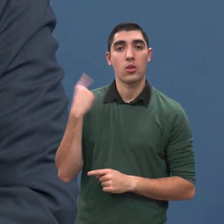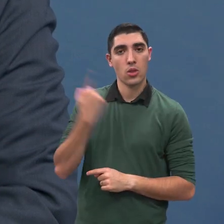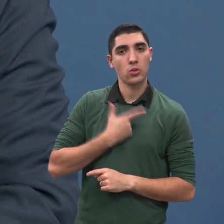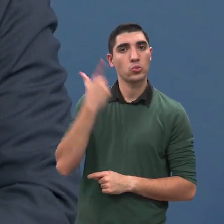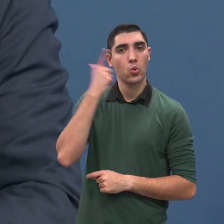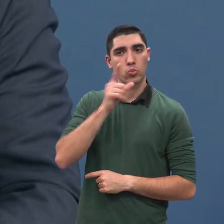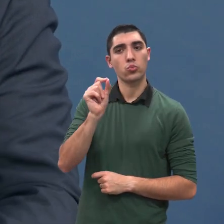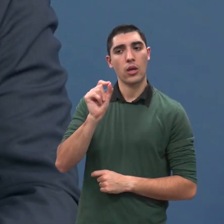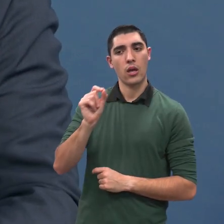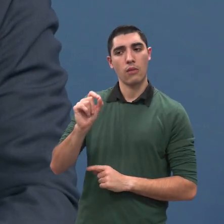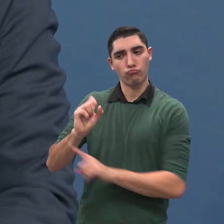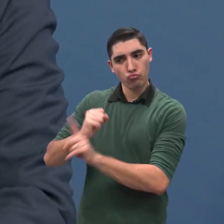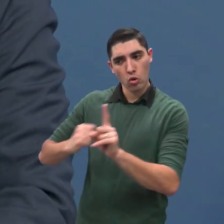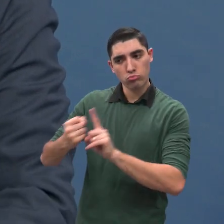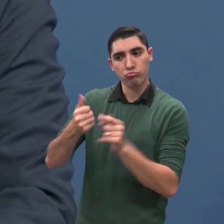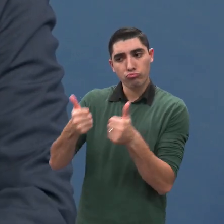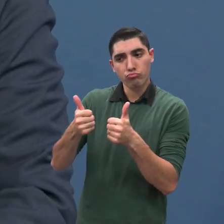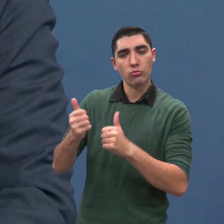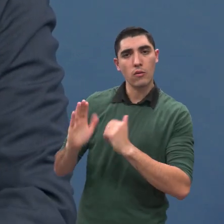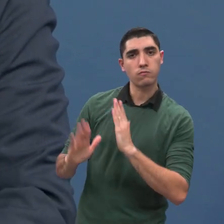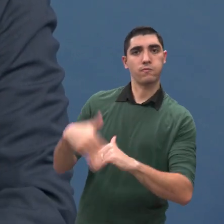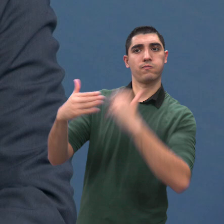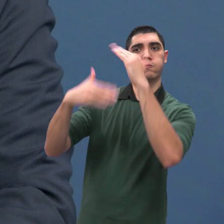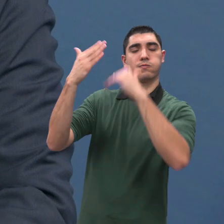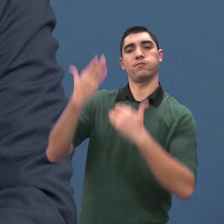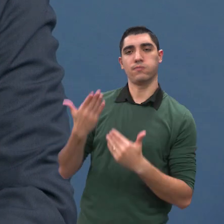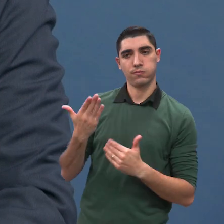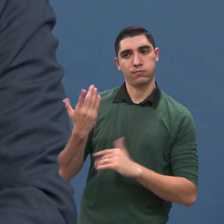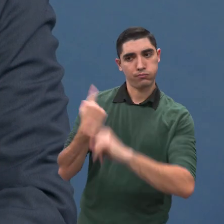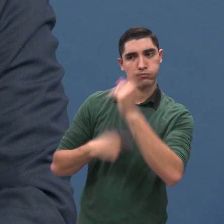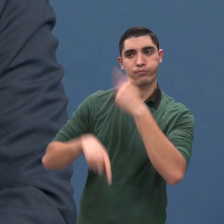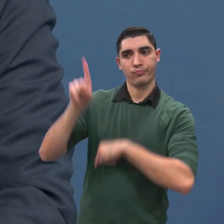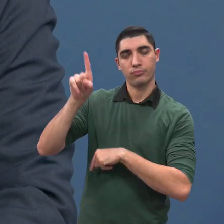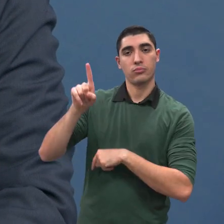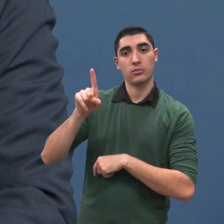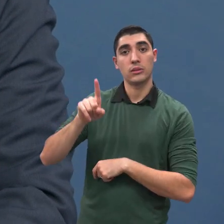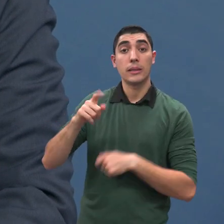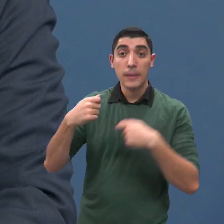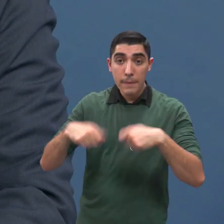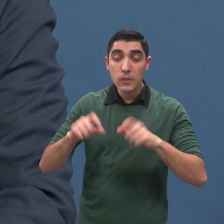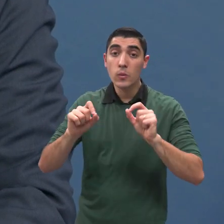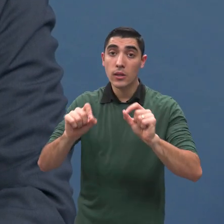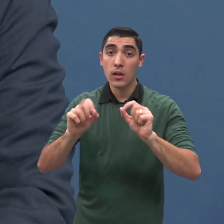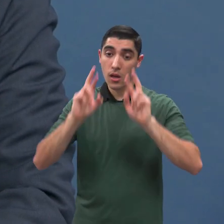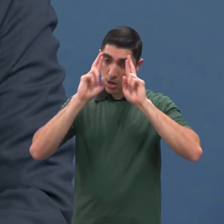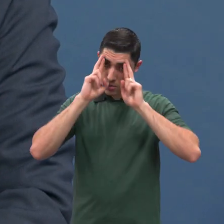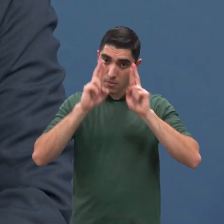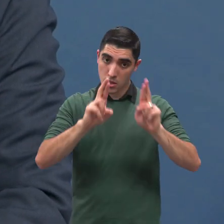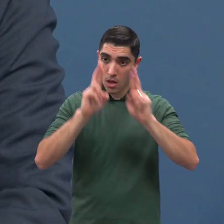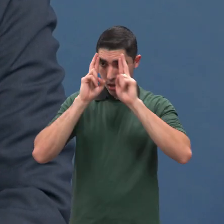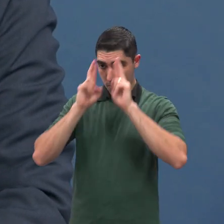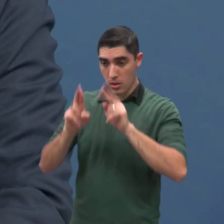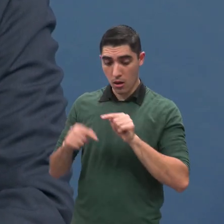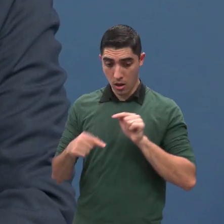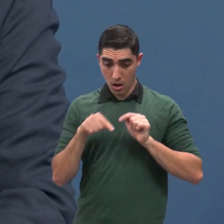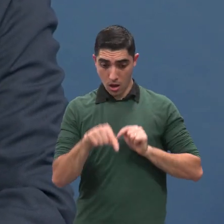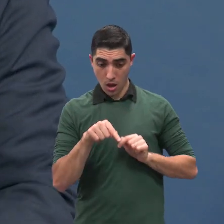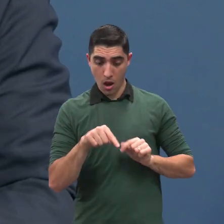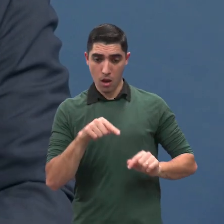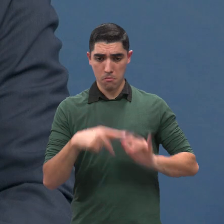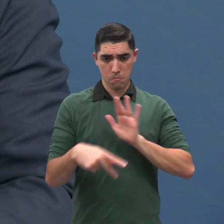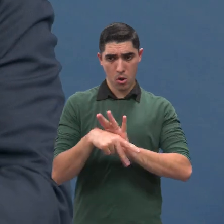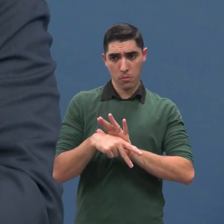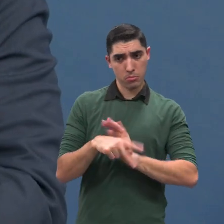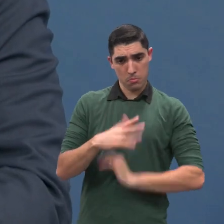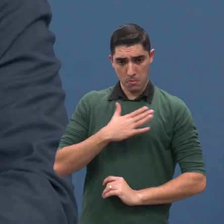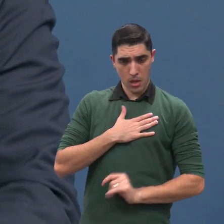gente evolua como sociedade, que a gente respeite o que não é meu, né? O que não é